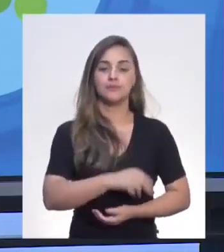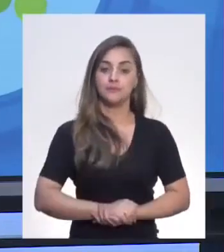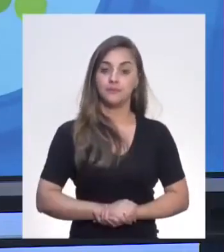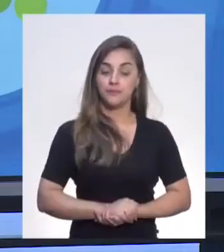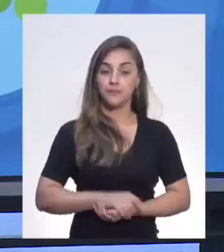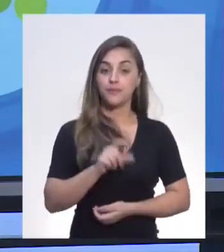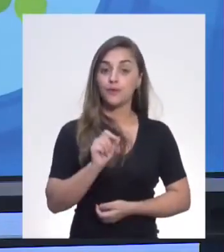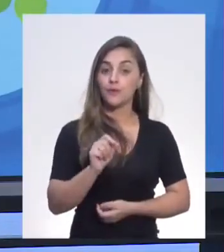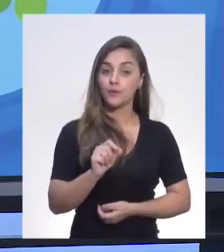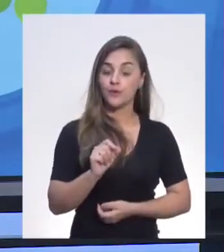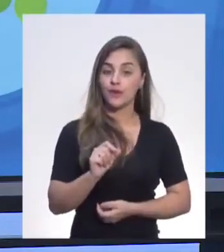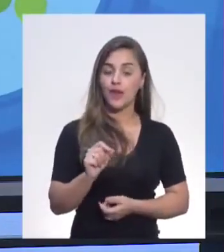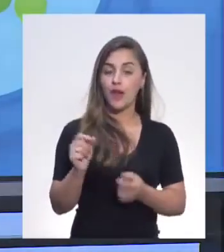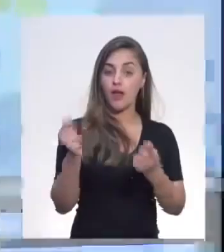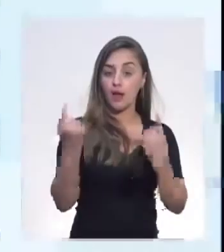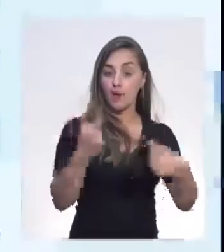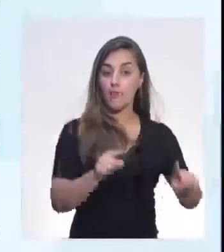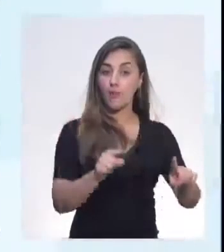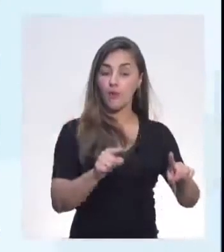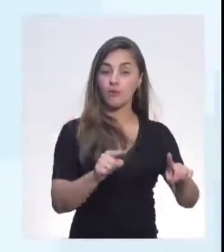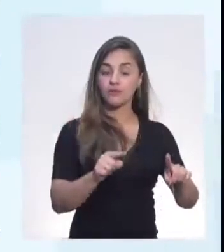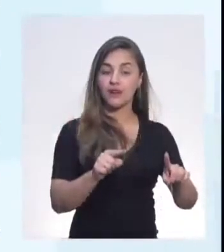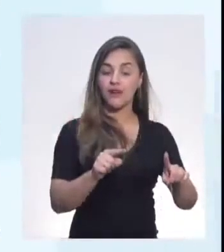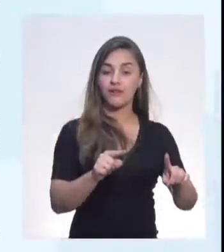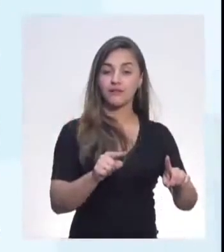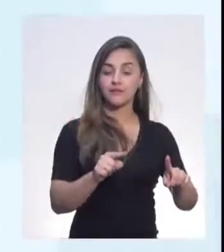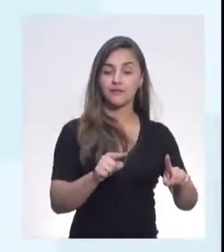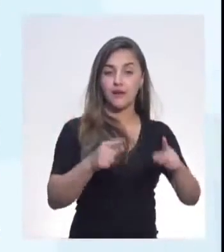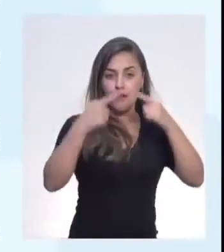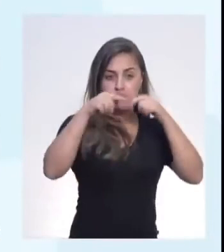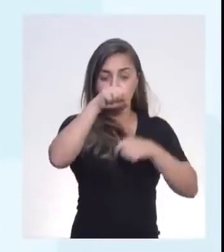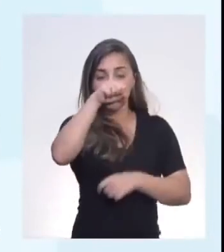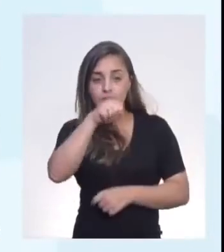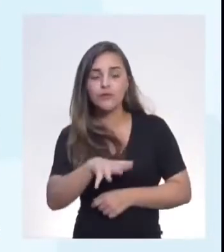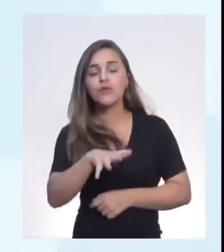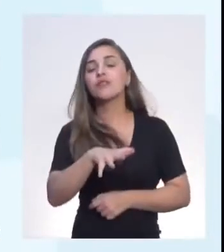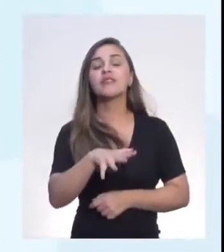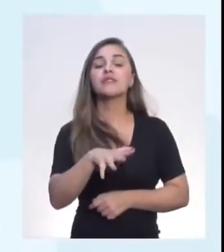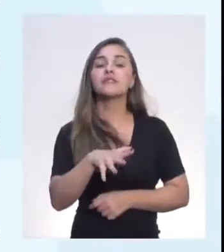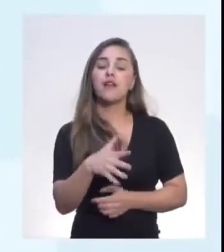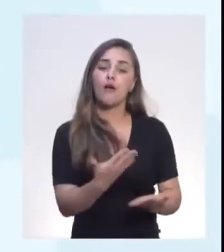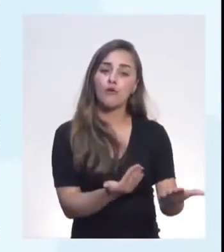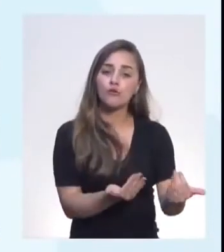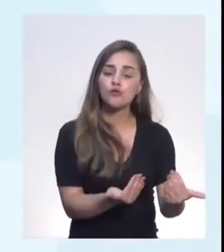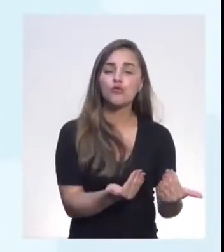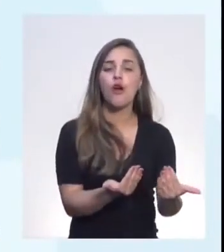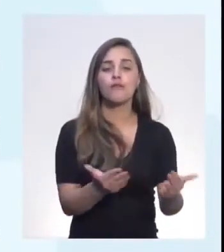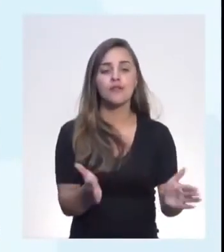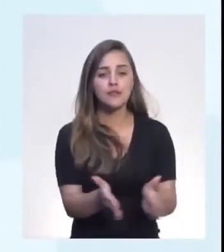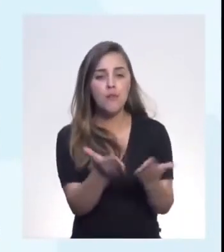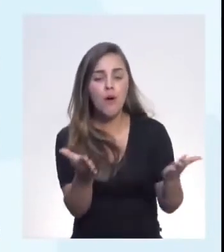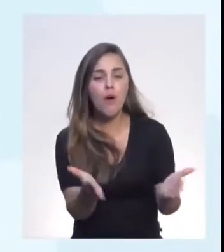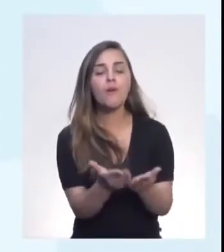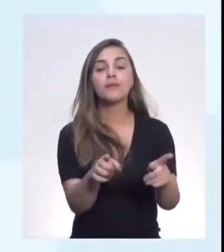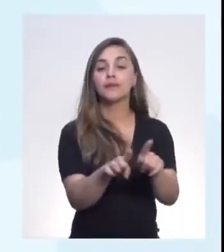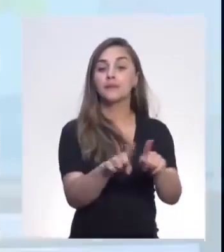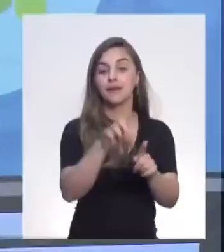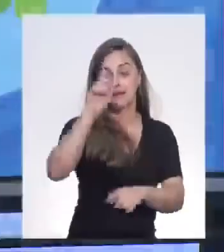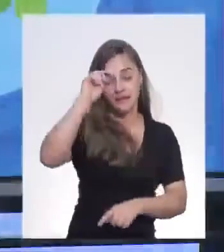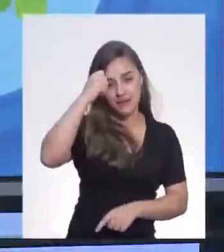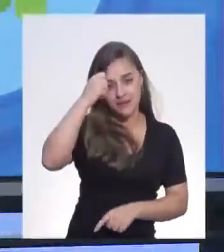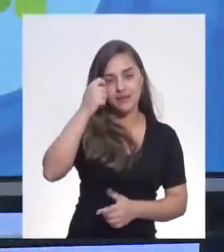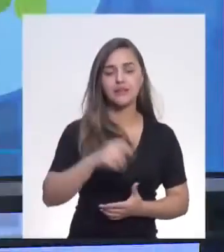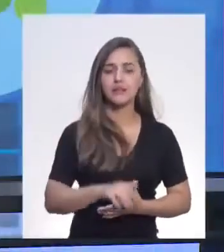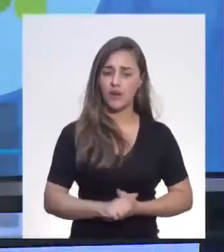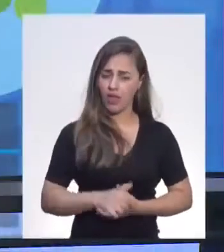falar contra a violência sofrida por jovens negros e pobres. Porque não adianta a gente colocar que não existe